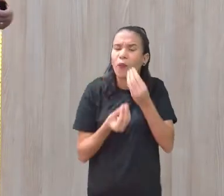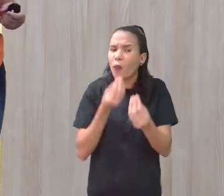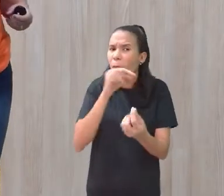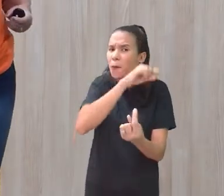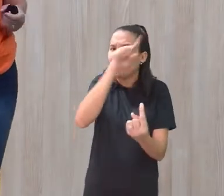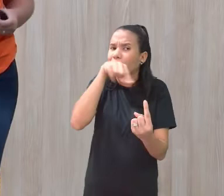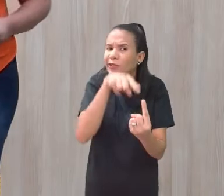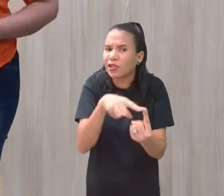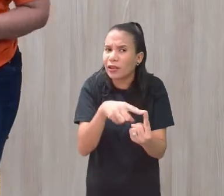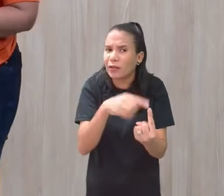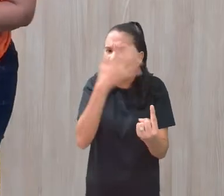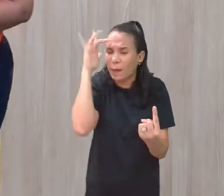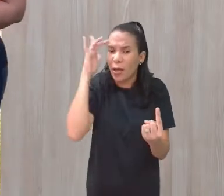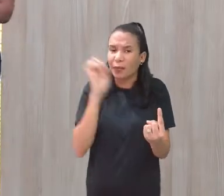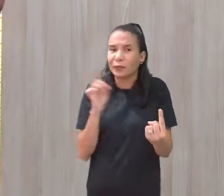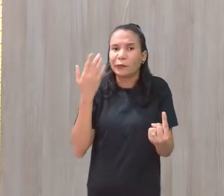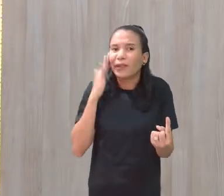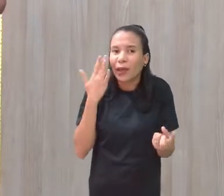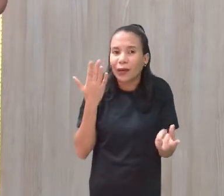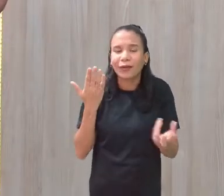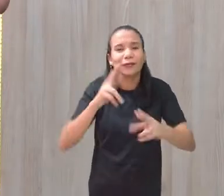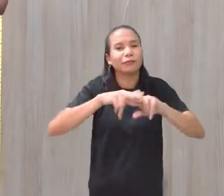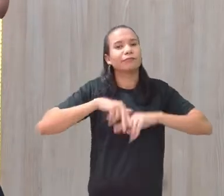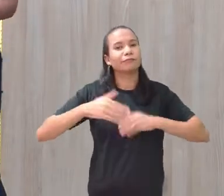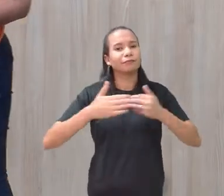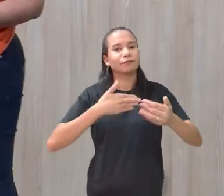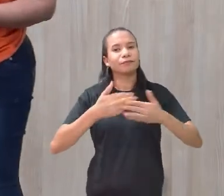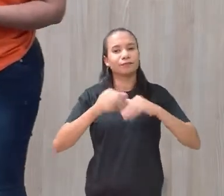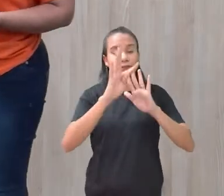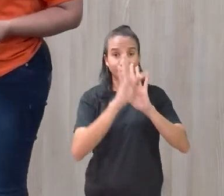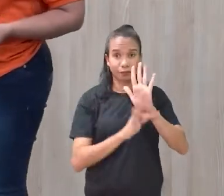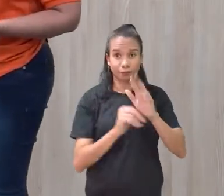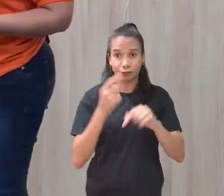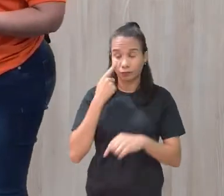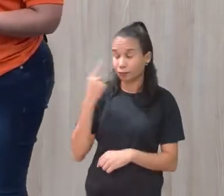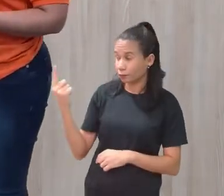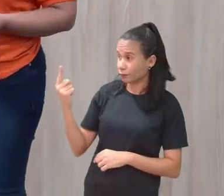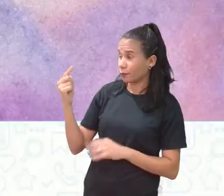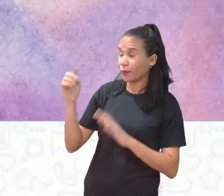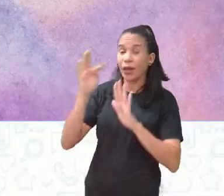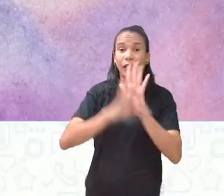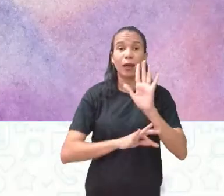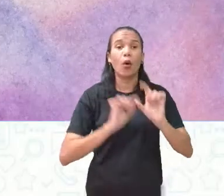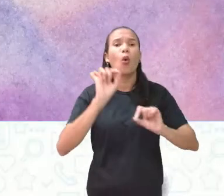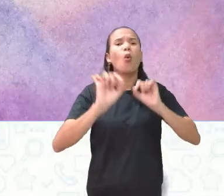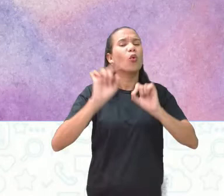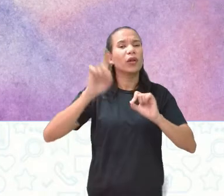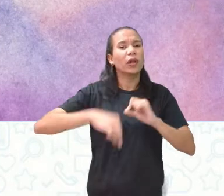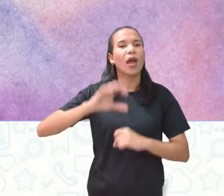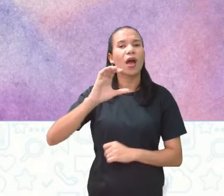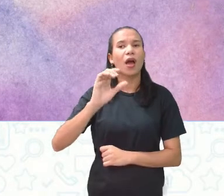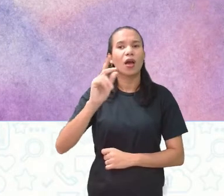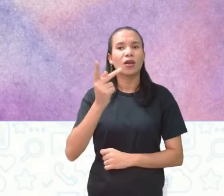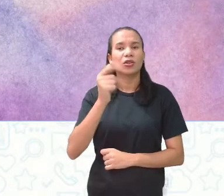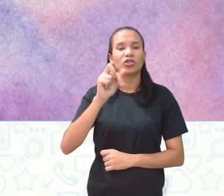meu objetivo da charge ou qualquer outro texto. Então, preste atenção aqui, o que é charge? É uma ilustração humorística que envolve